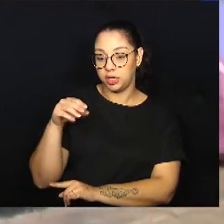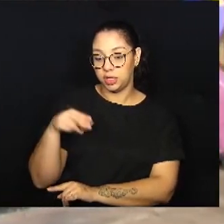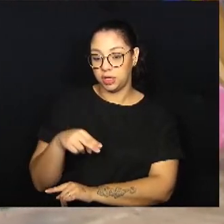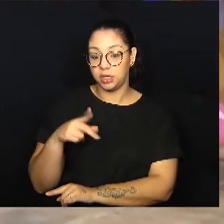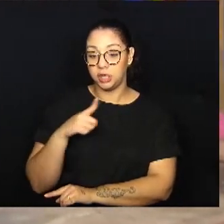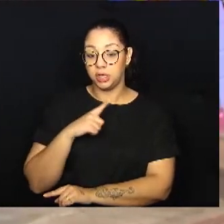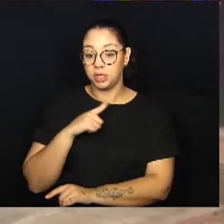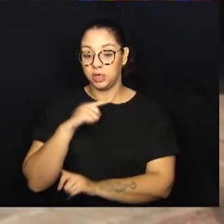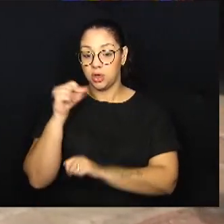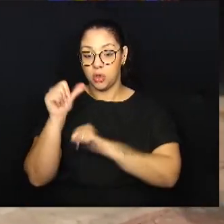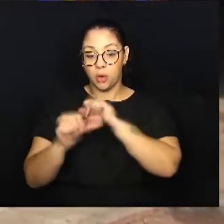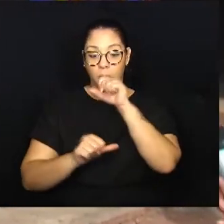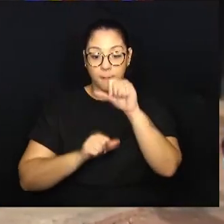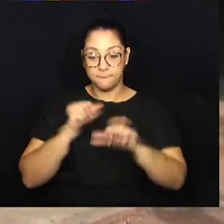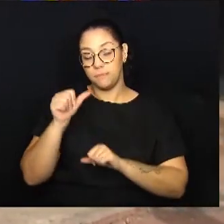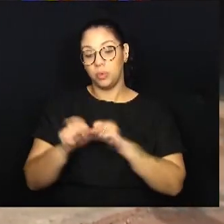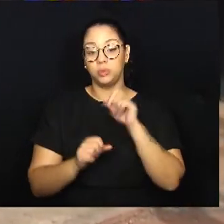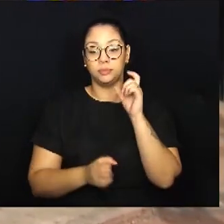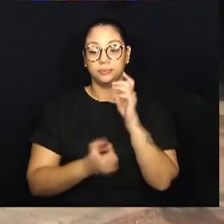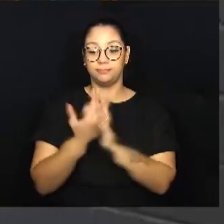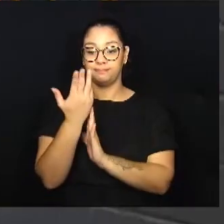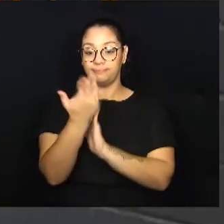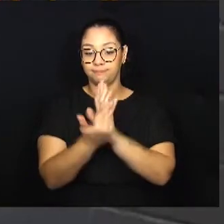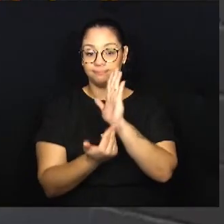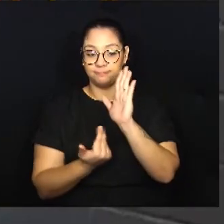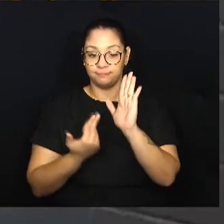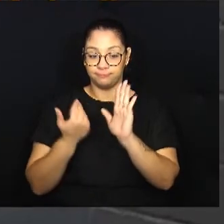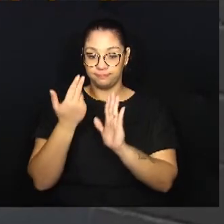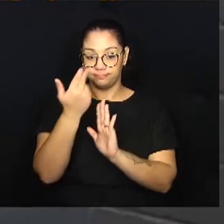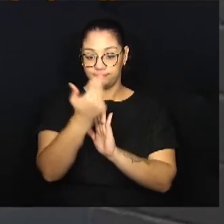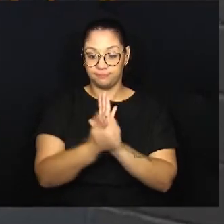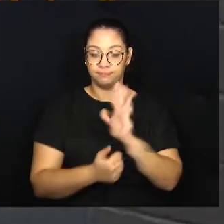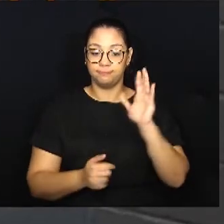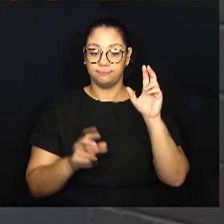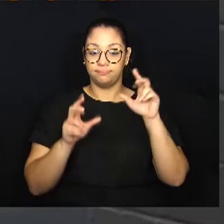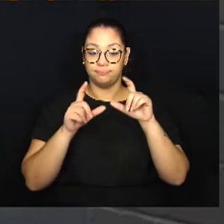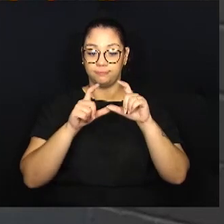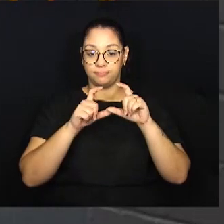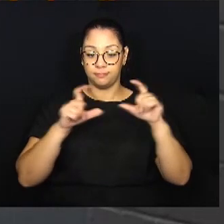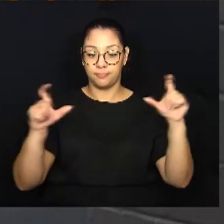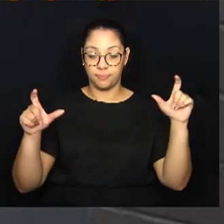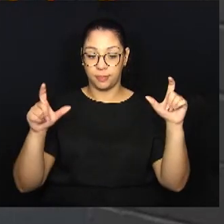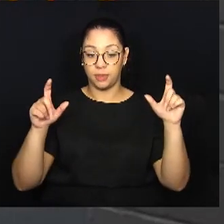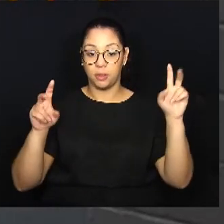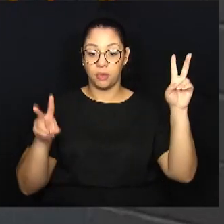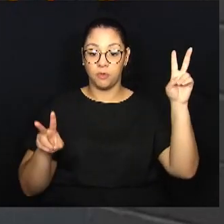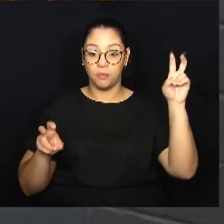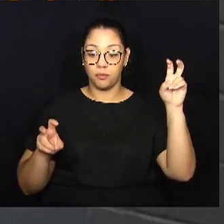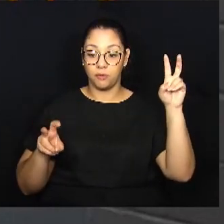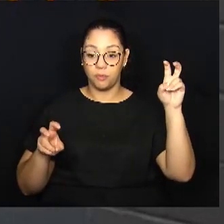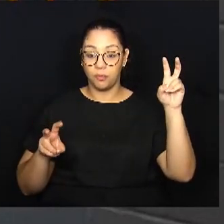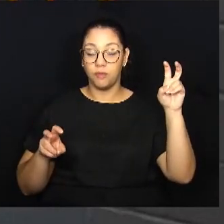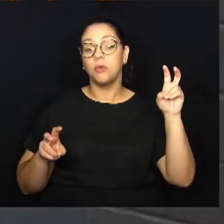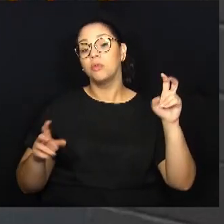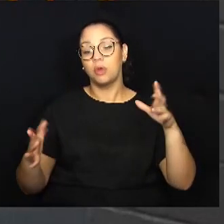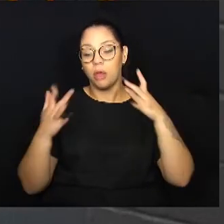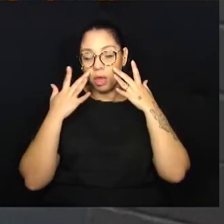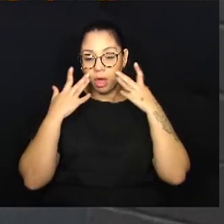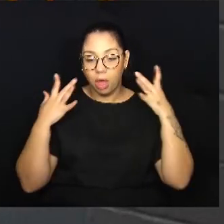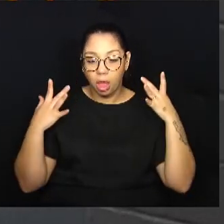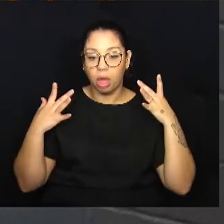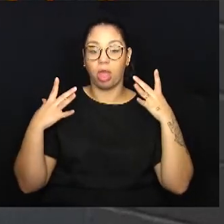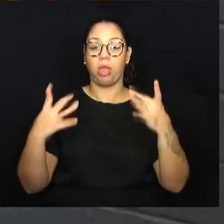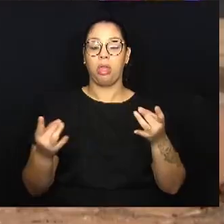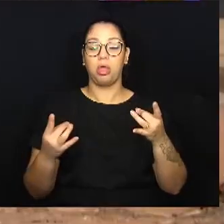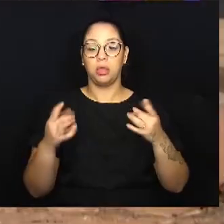e criou a ilustração do jogador Vini Júnior com a frase de Martin Luther King para chamar a atenção para o